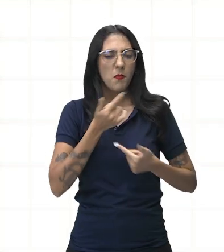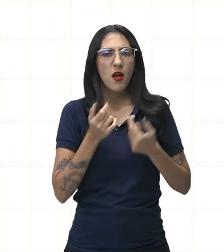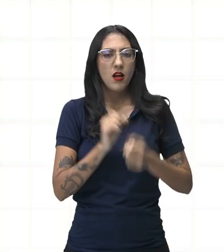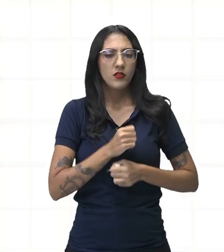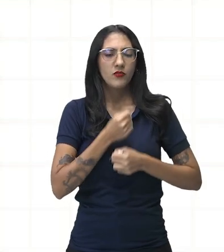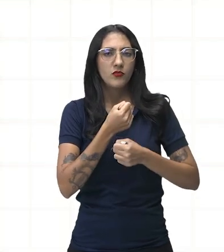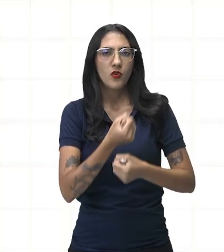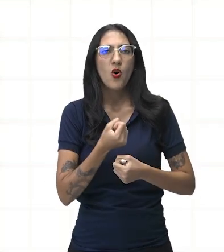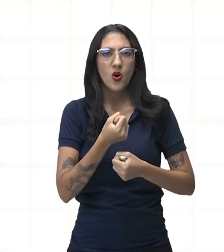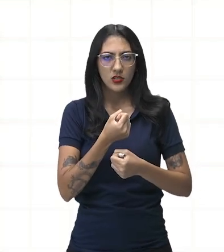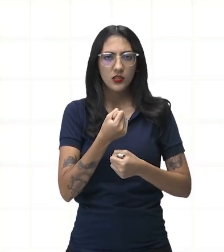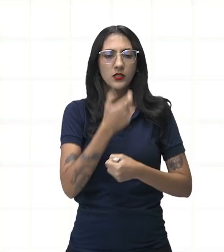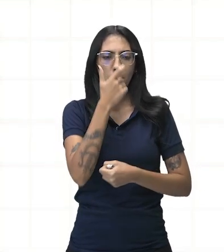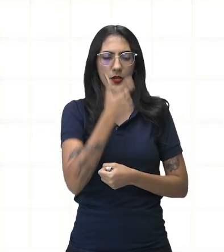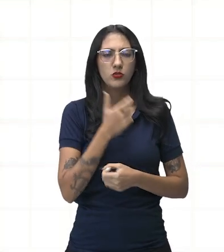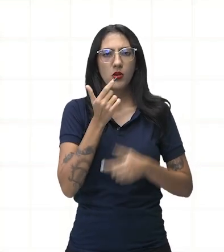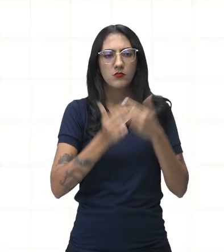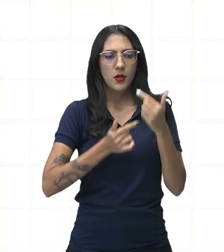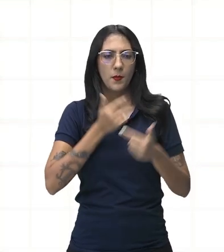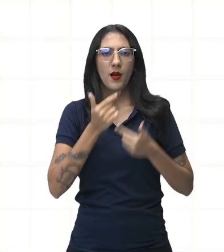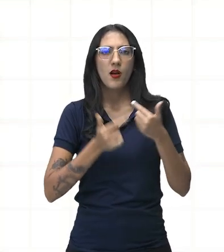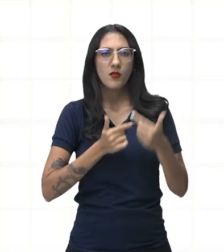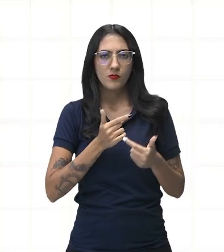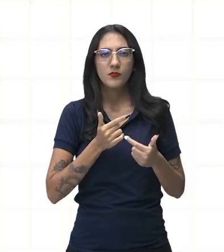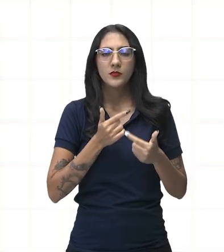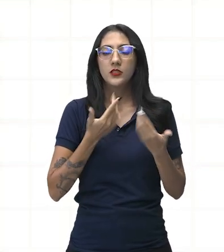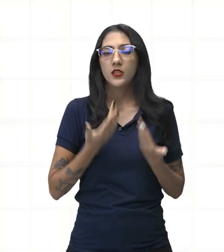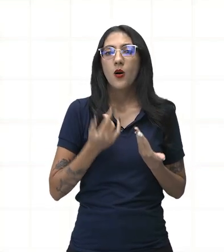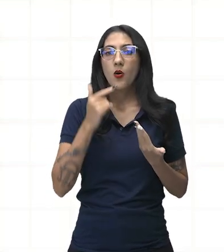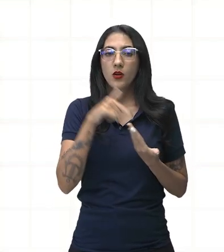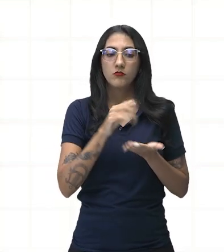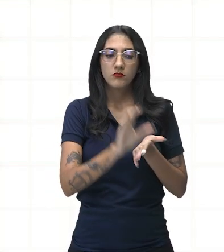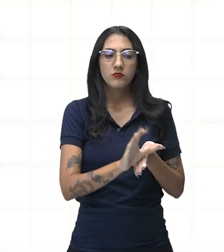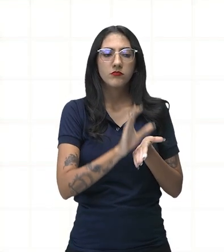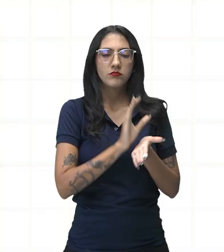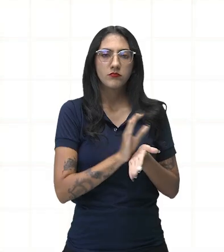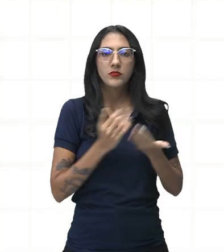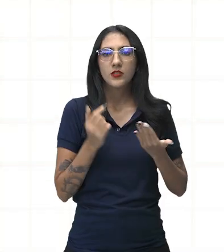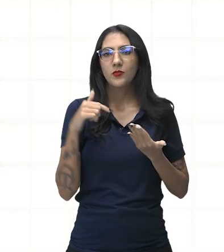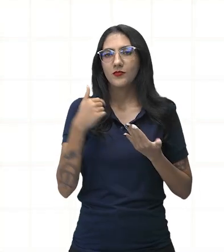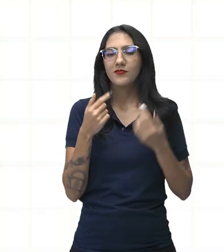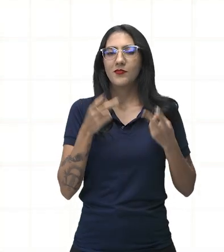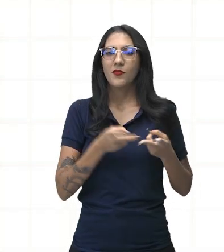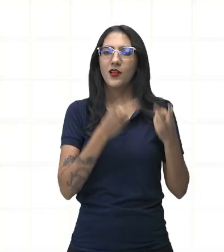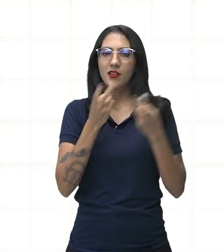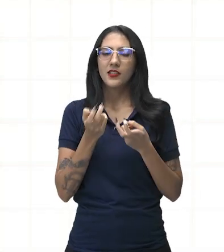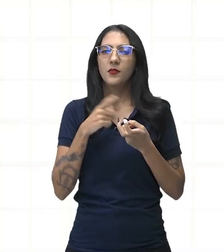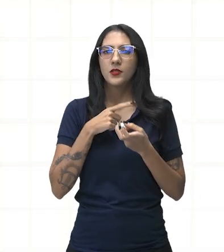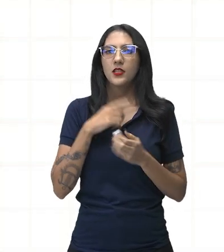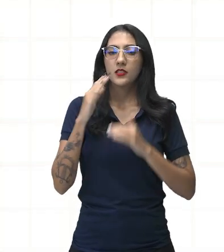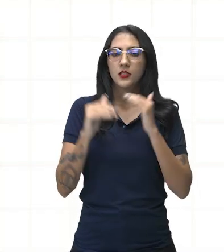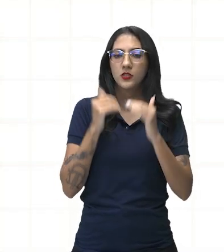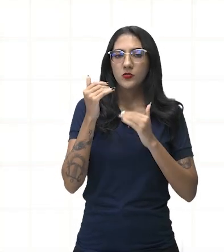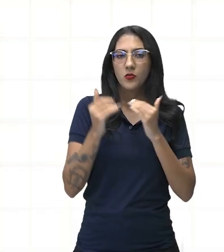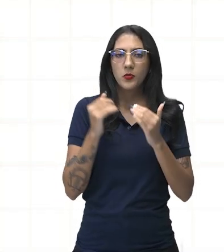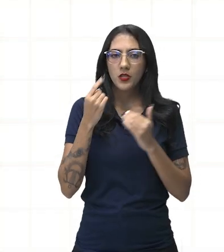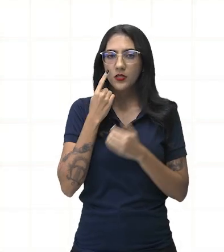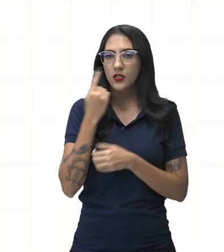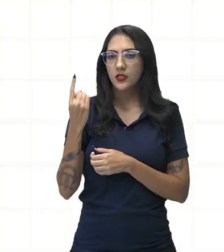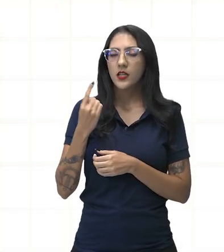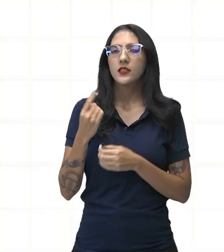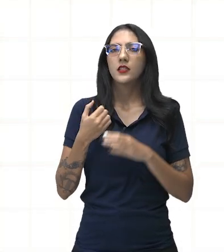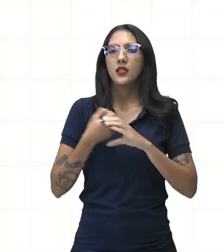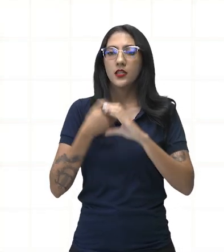de trabalho, da mão de obra daquela pessoa. Então, é aí que a gente observa o desenvolvimento dessas características do